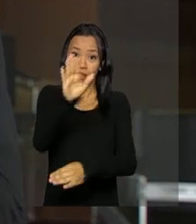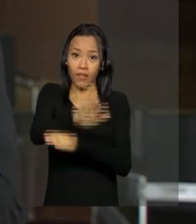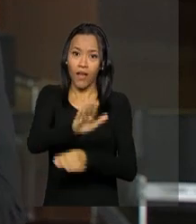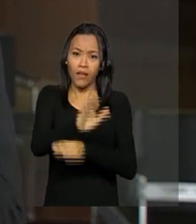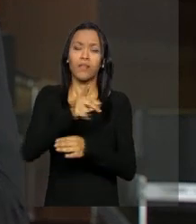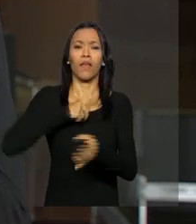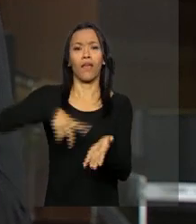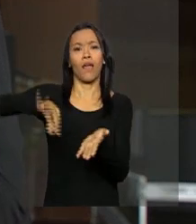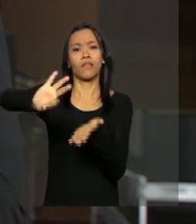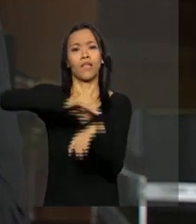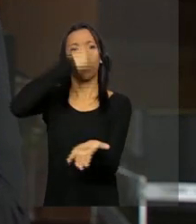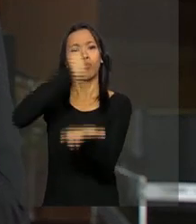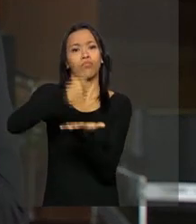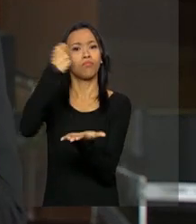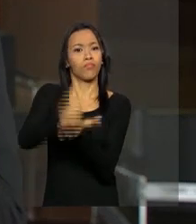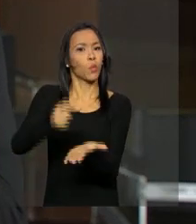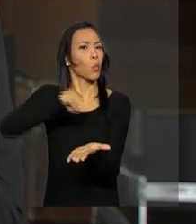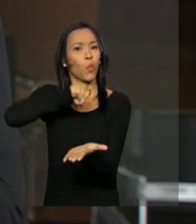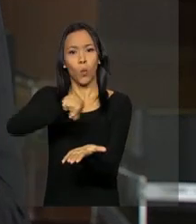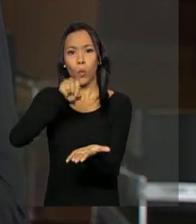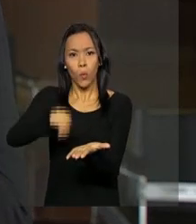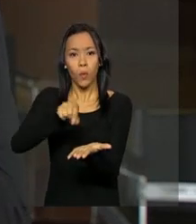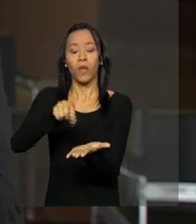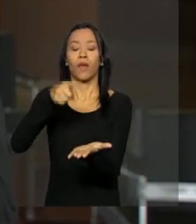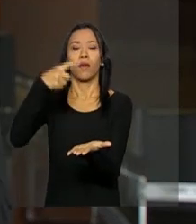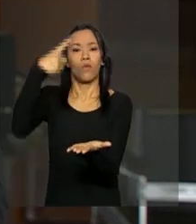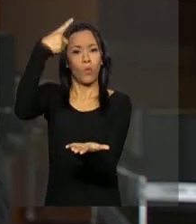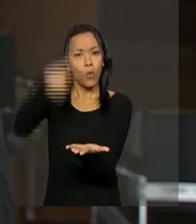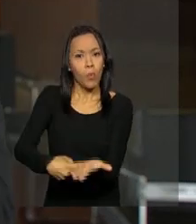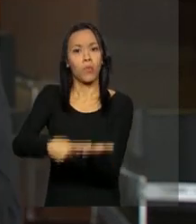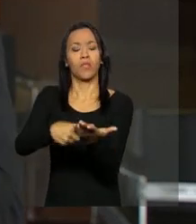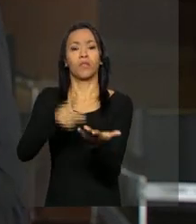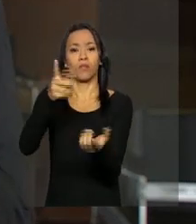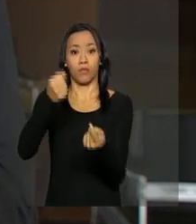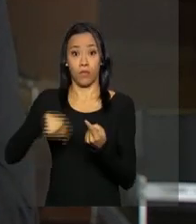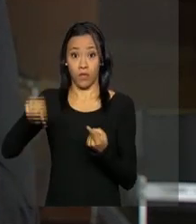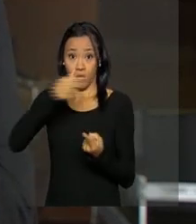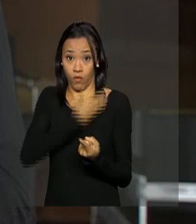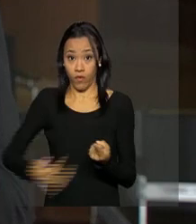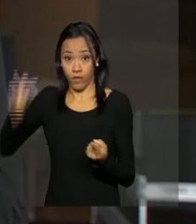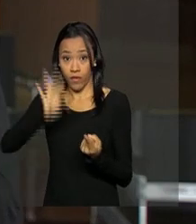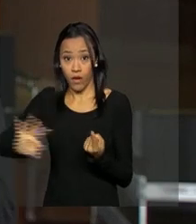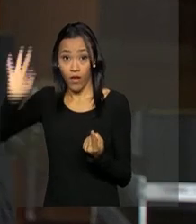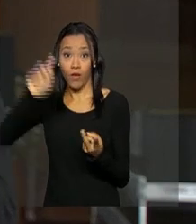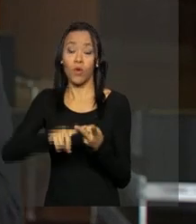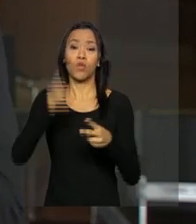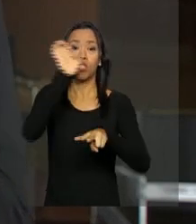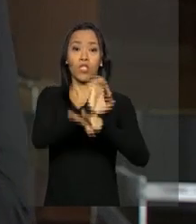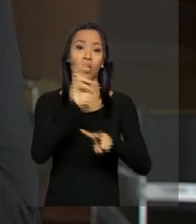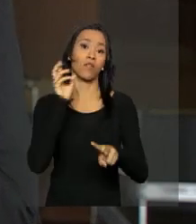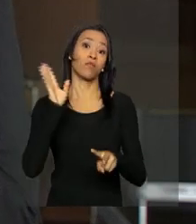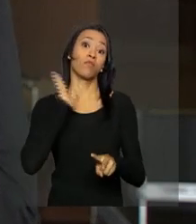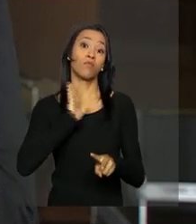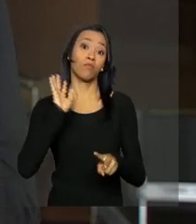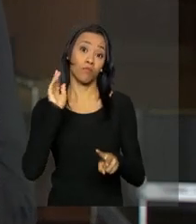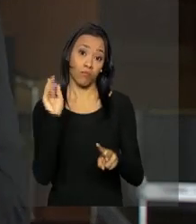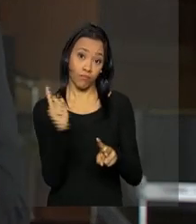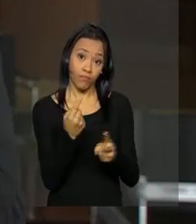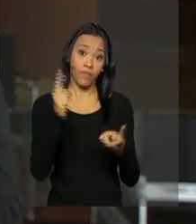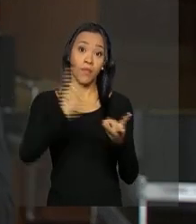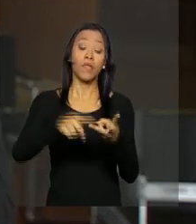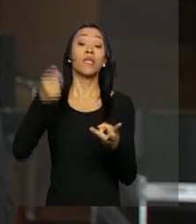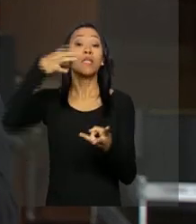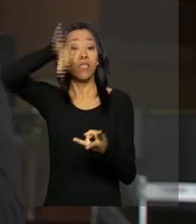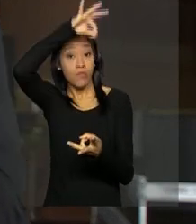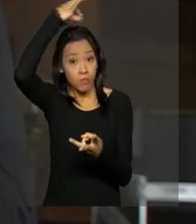da assinatura de termo de ajustamento de Conduta entre a união os estados de Minas Gerais e do Espírito Santo e a